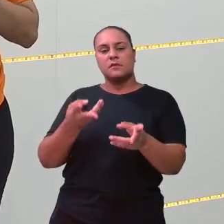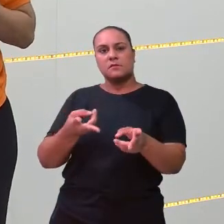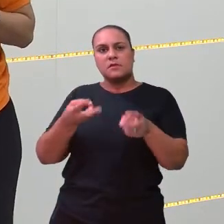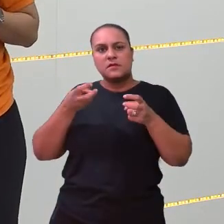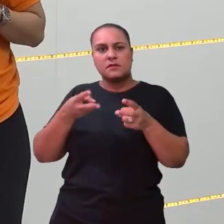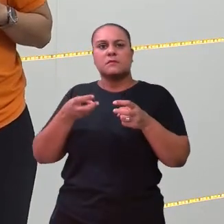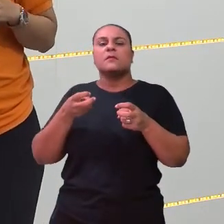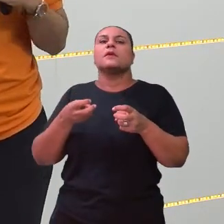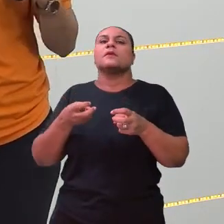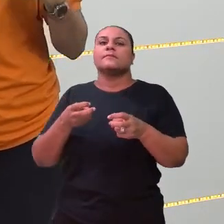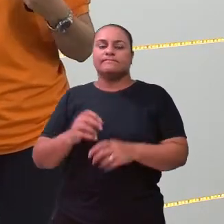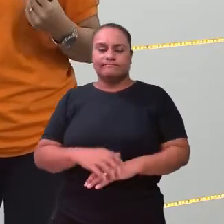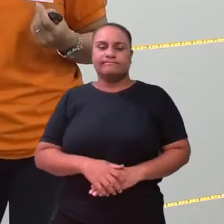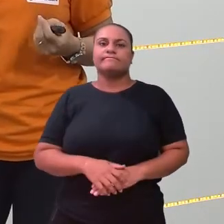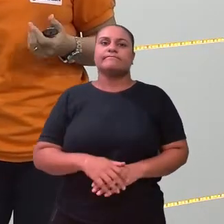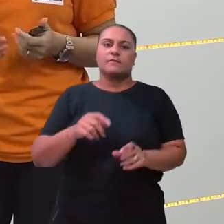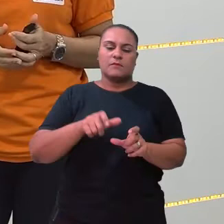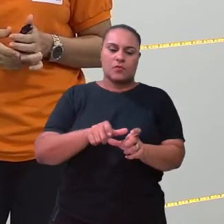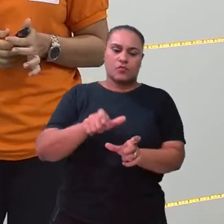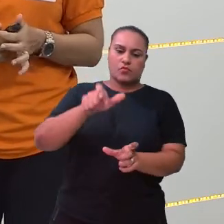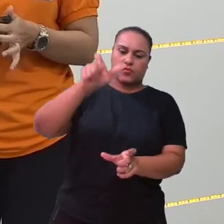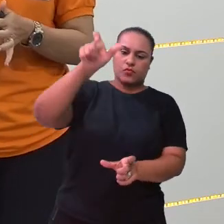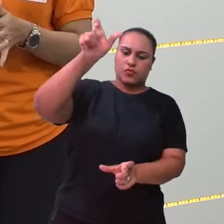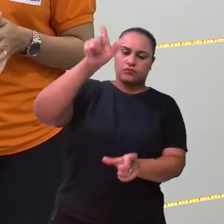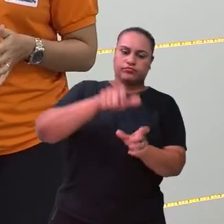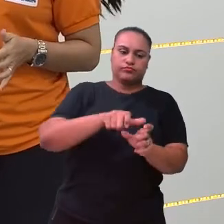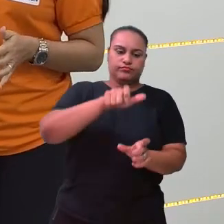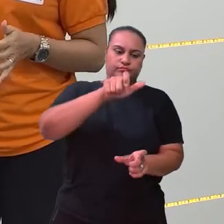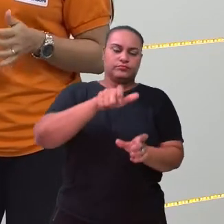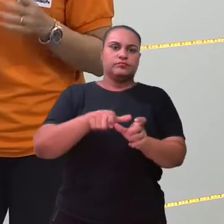pelo tamanho, a gente consegue achar a resposta.